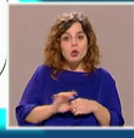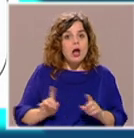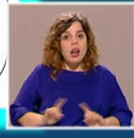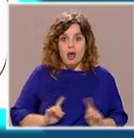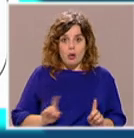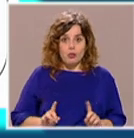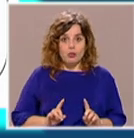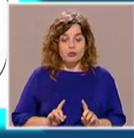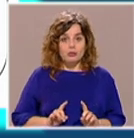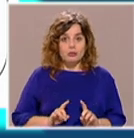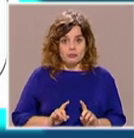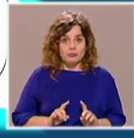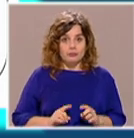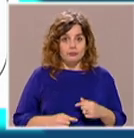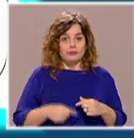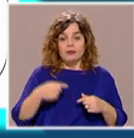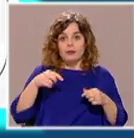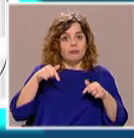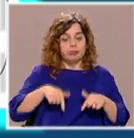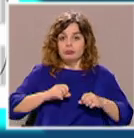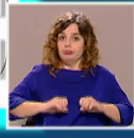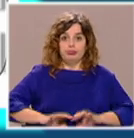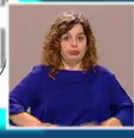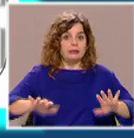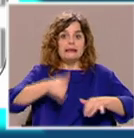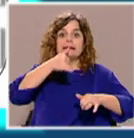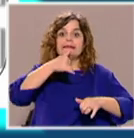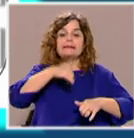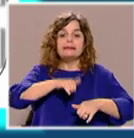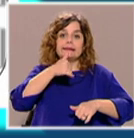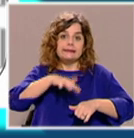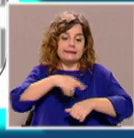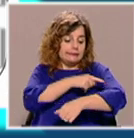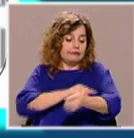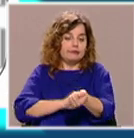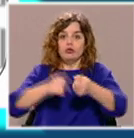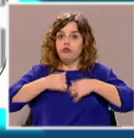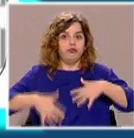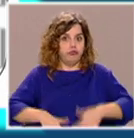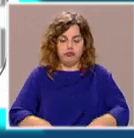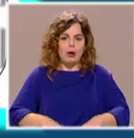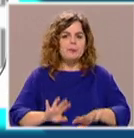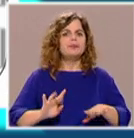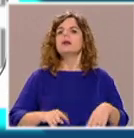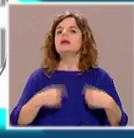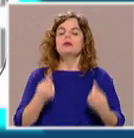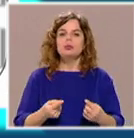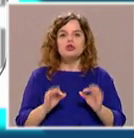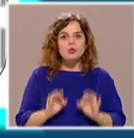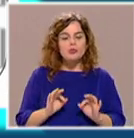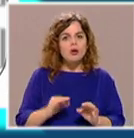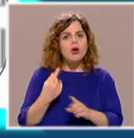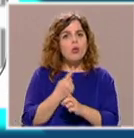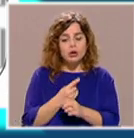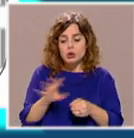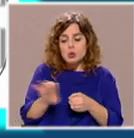logo para o sangue. Depois, o que é que resulta no final das substâncias que não